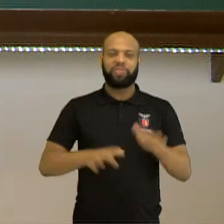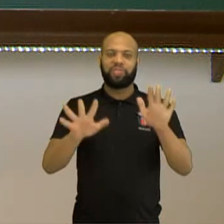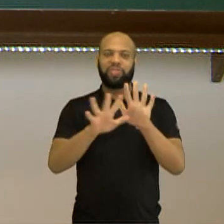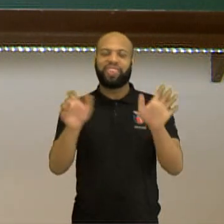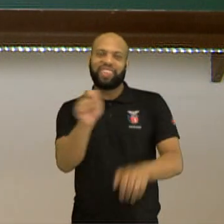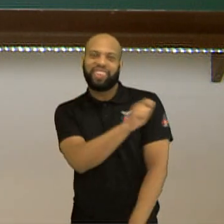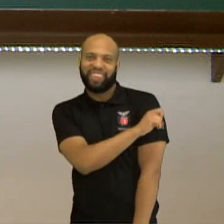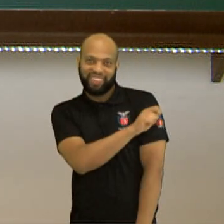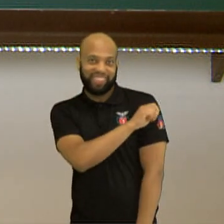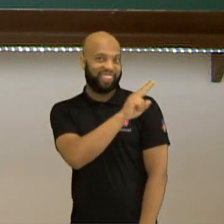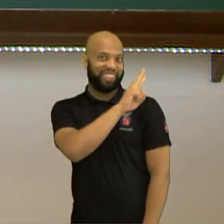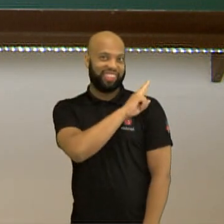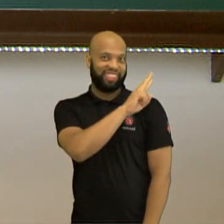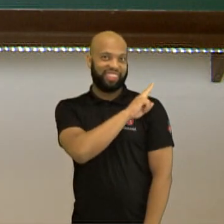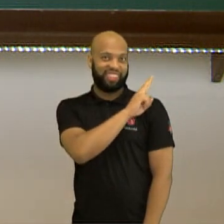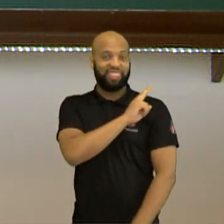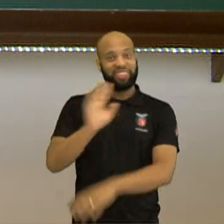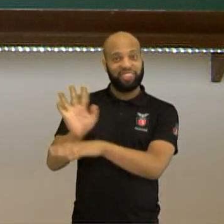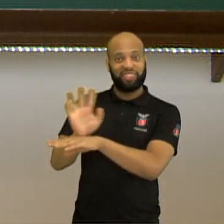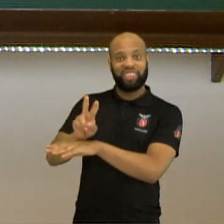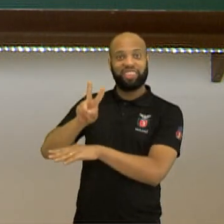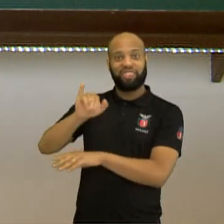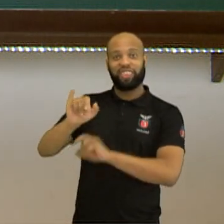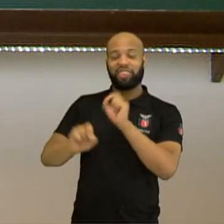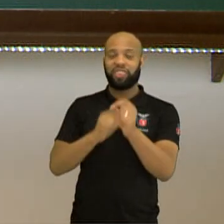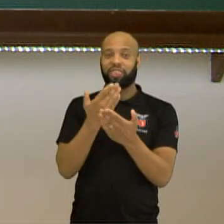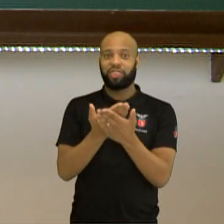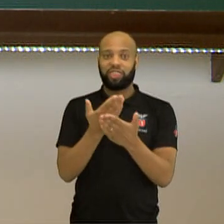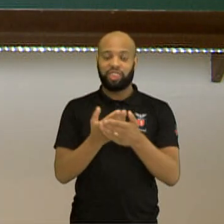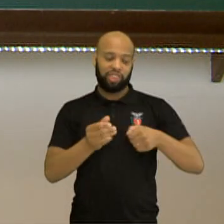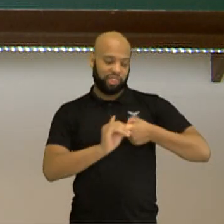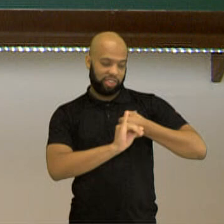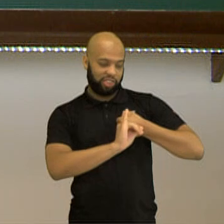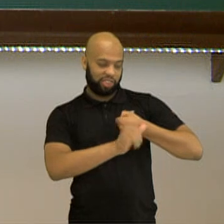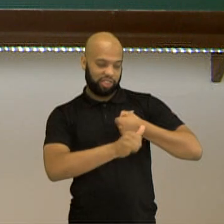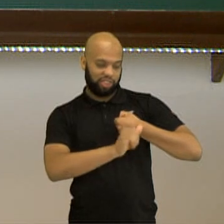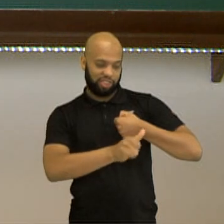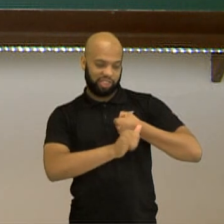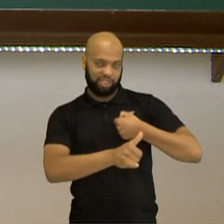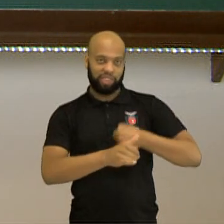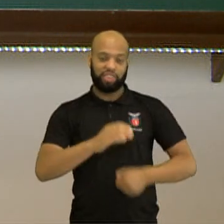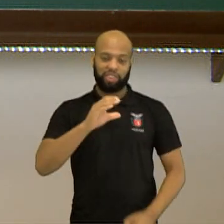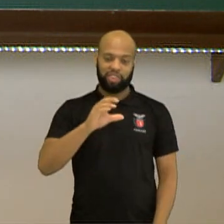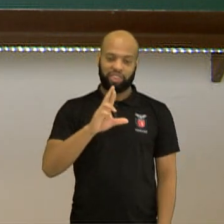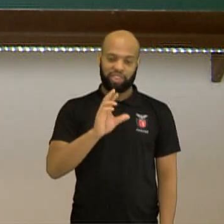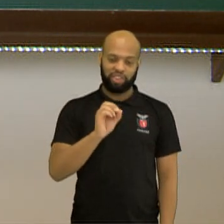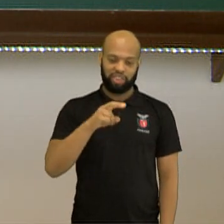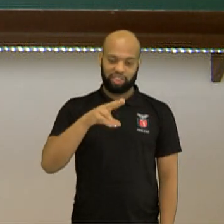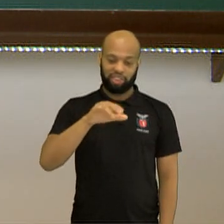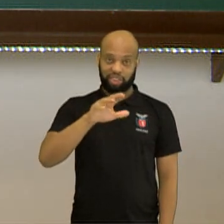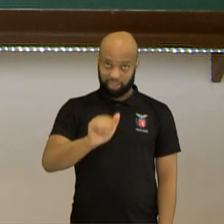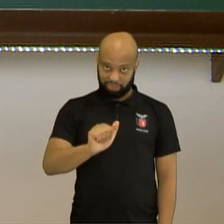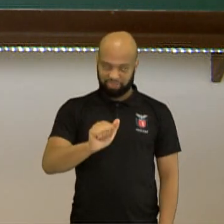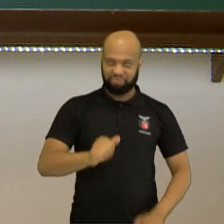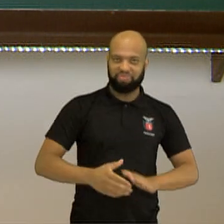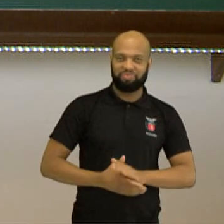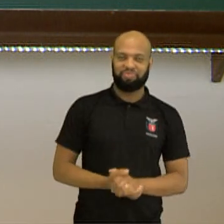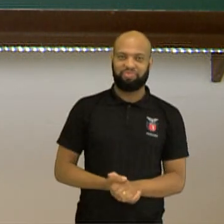Olá, estudantes da segunda série! Neste vídeo vamos falar sobre crônica. Olha que legal, crônica!